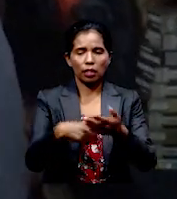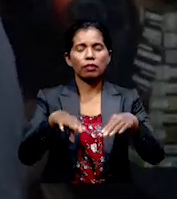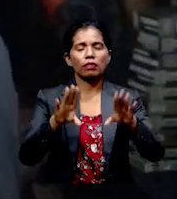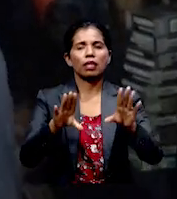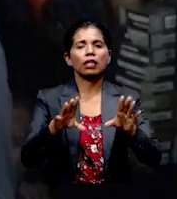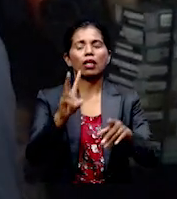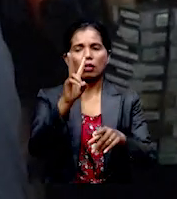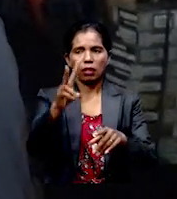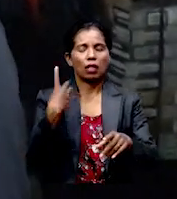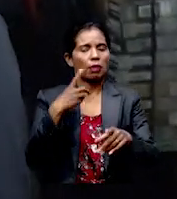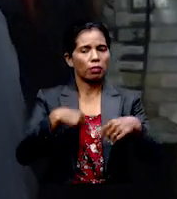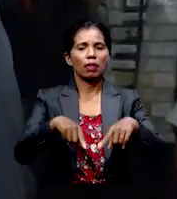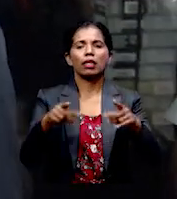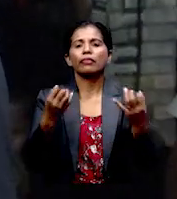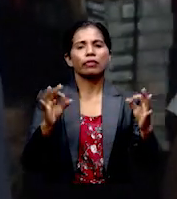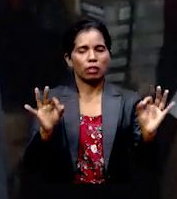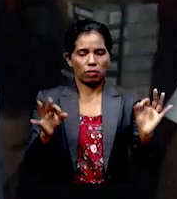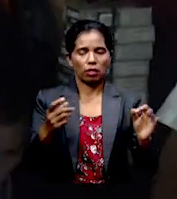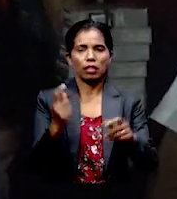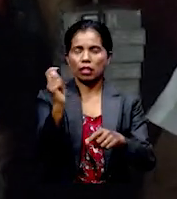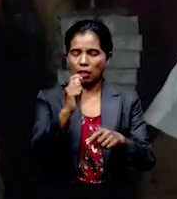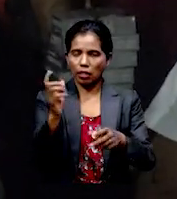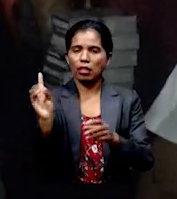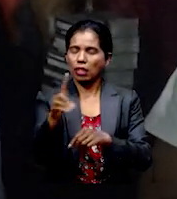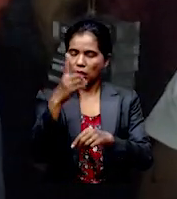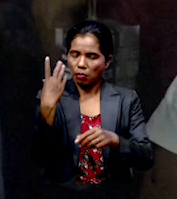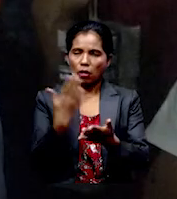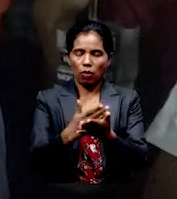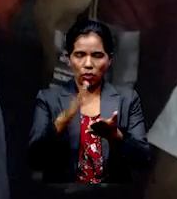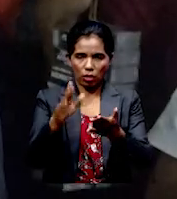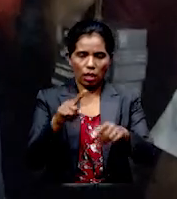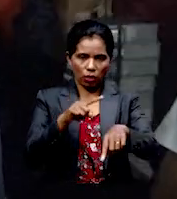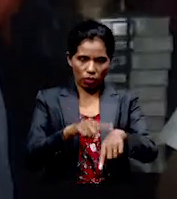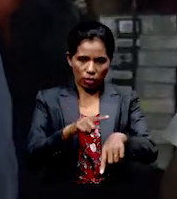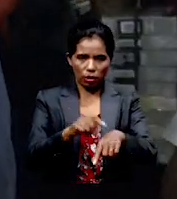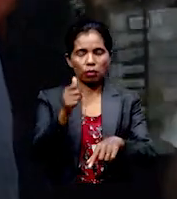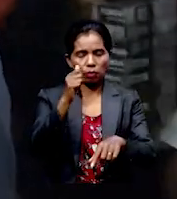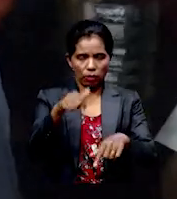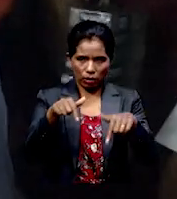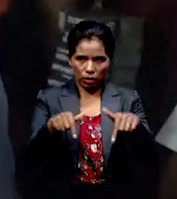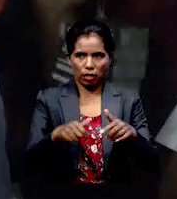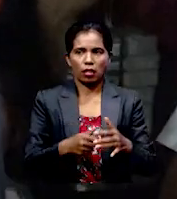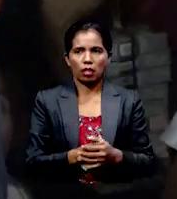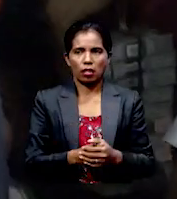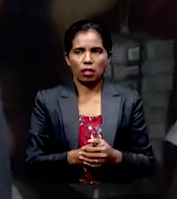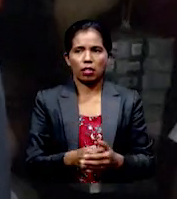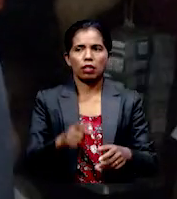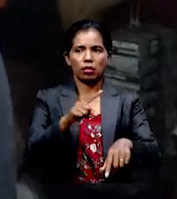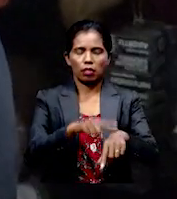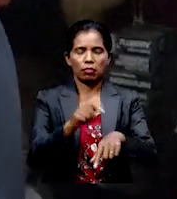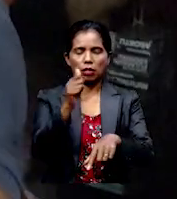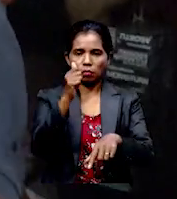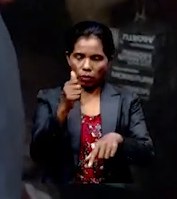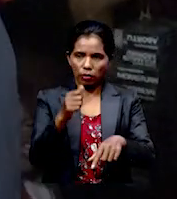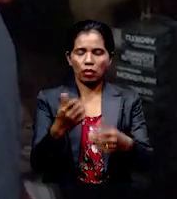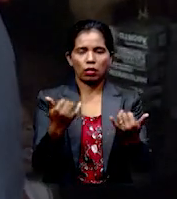filadet mai ente ane filadet agora ami terça da resa mai sosa tiket o ine tuksanu la mene tiona dan to rone aram tuklima mas na realidade